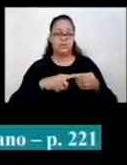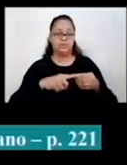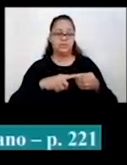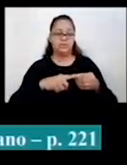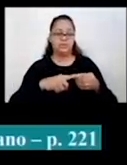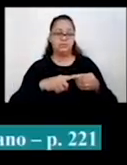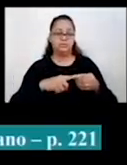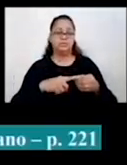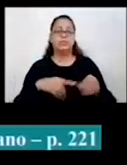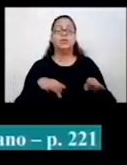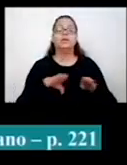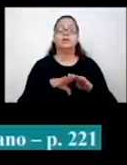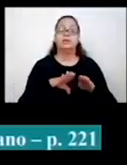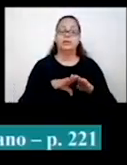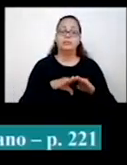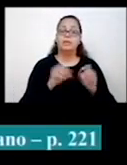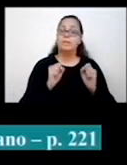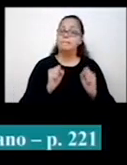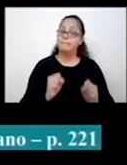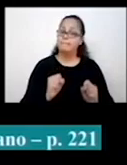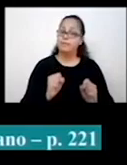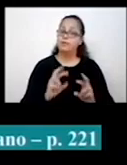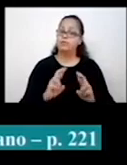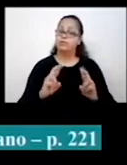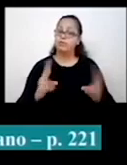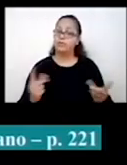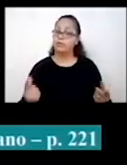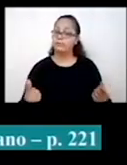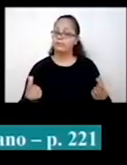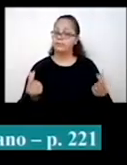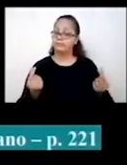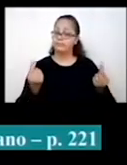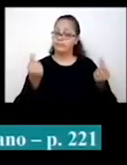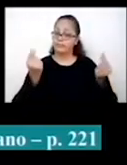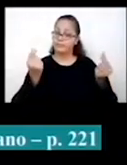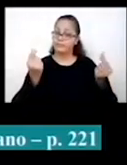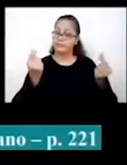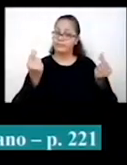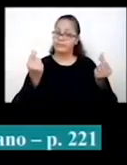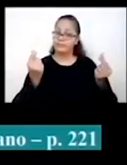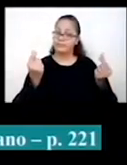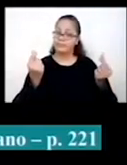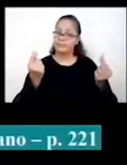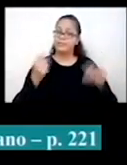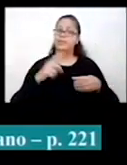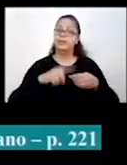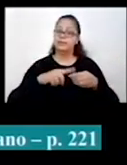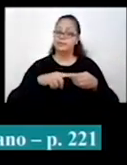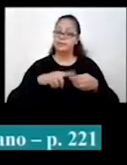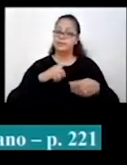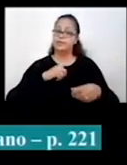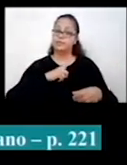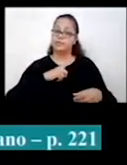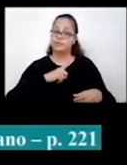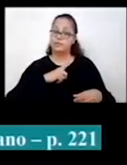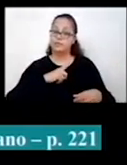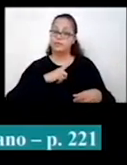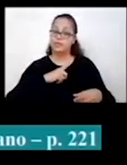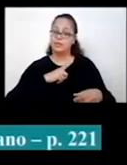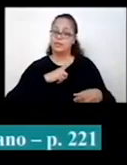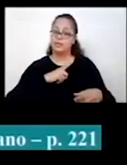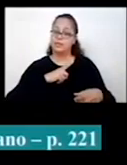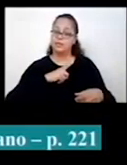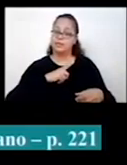certo? As cidades também elas podem ser diferenciadas quanto à riqueza, o poderio econômico que essa cidade